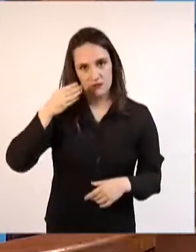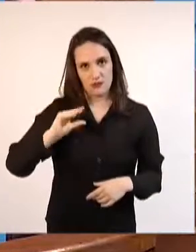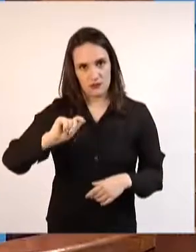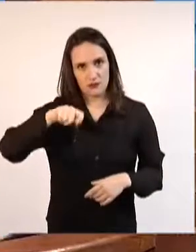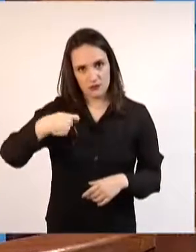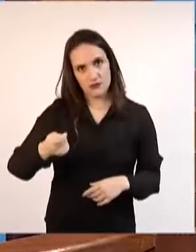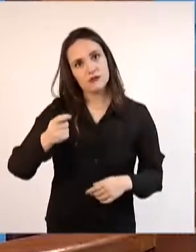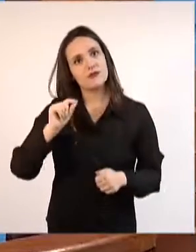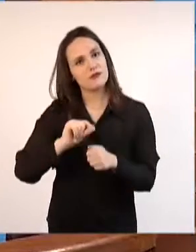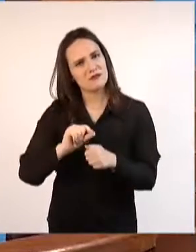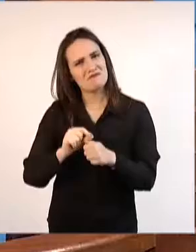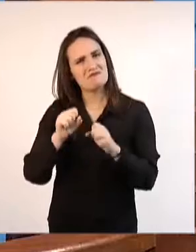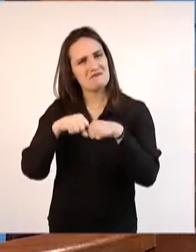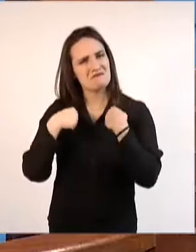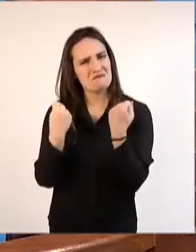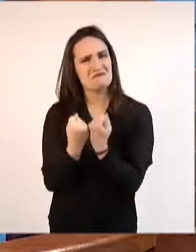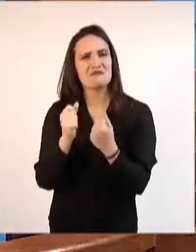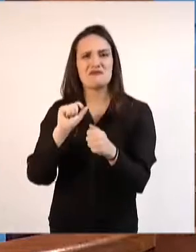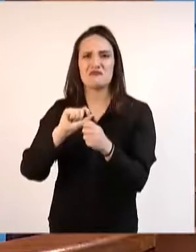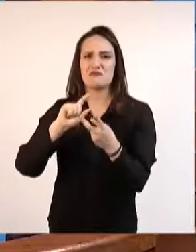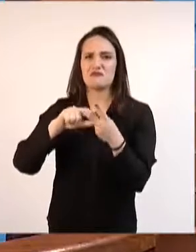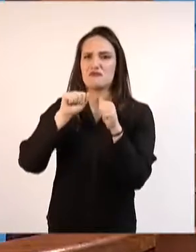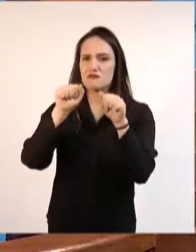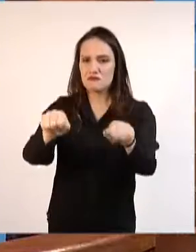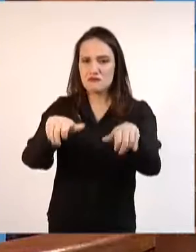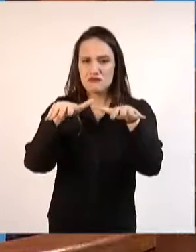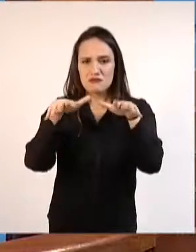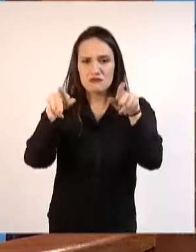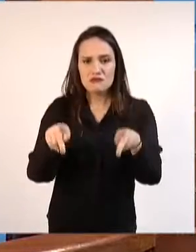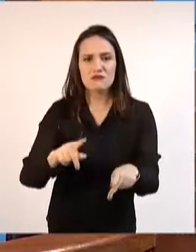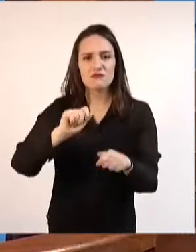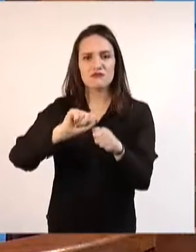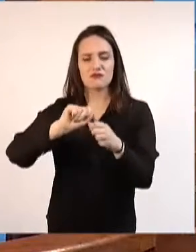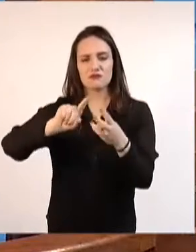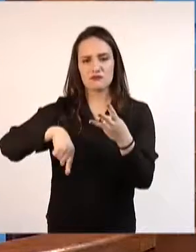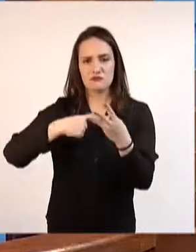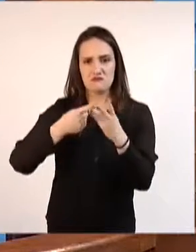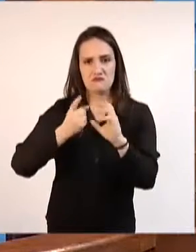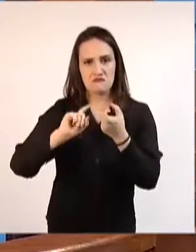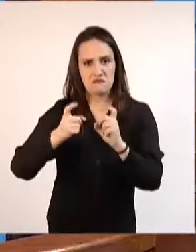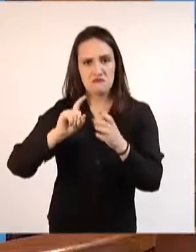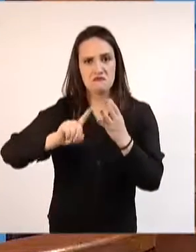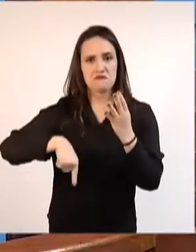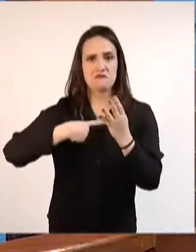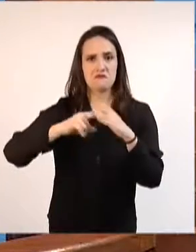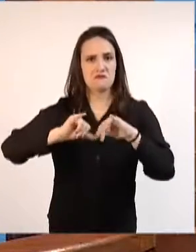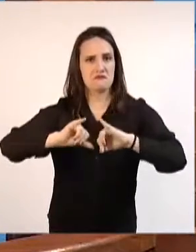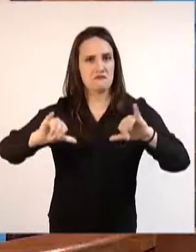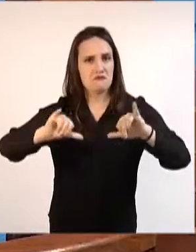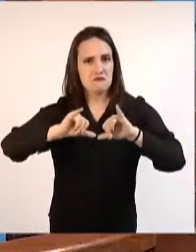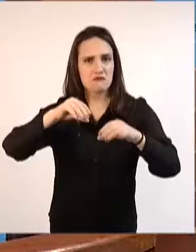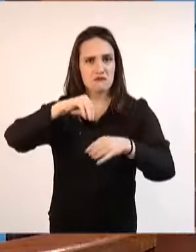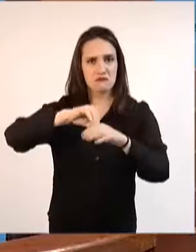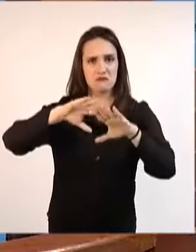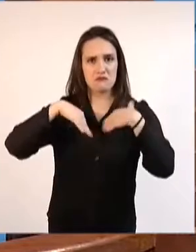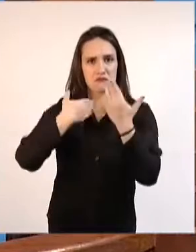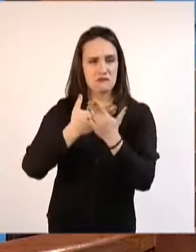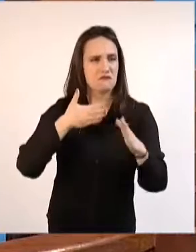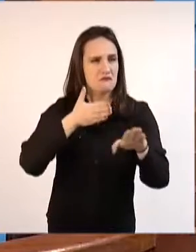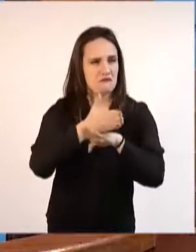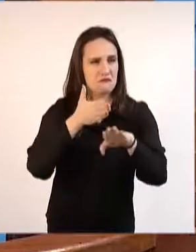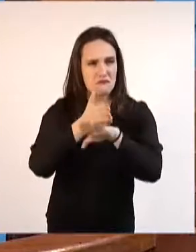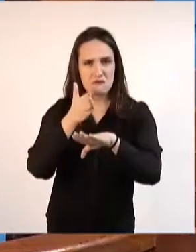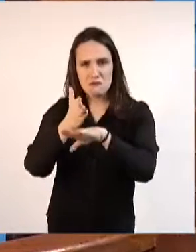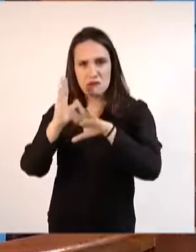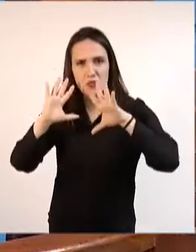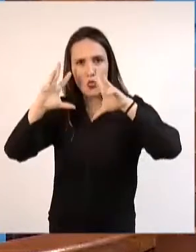seminários, audiências públicas, reuniões, campanhas nas escolas, pelo estado